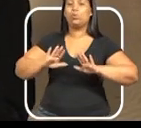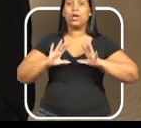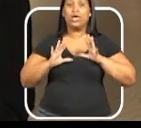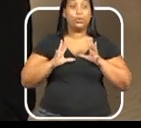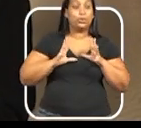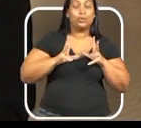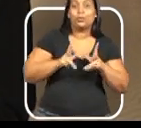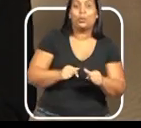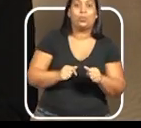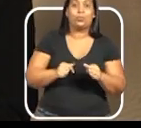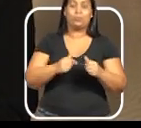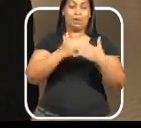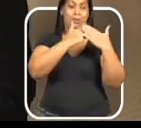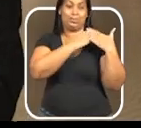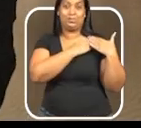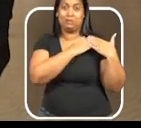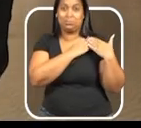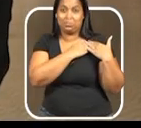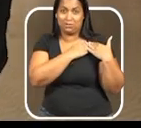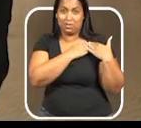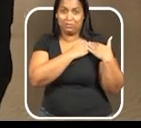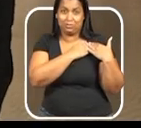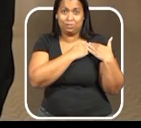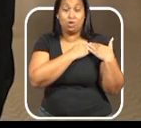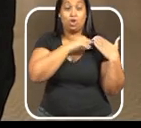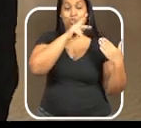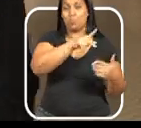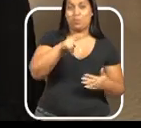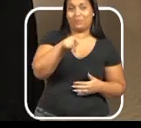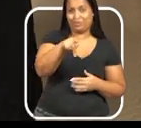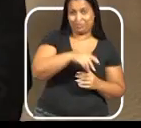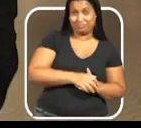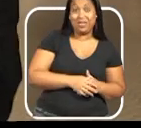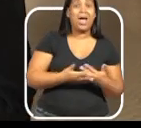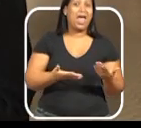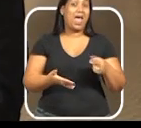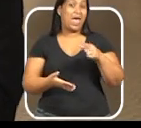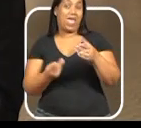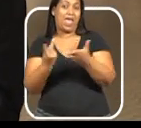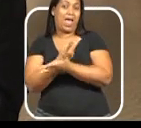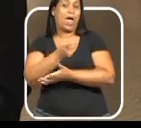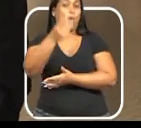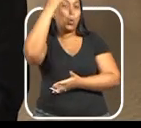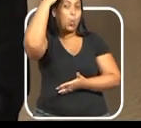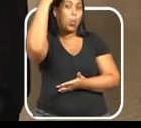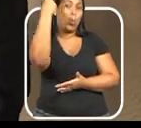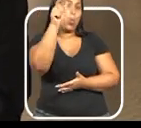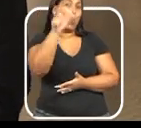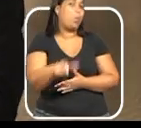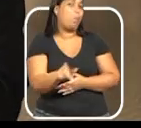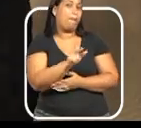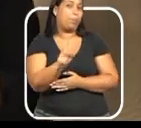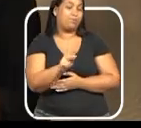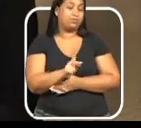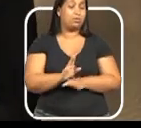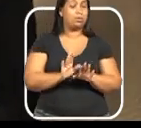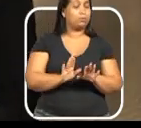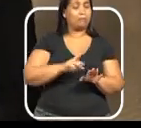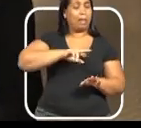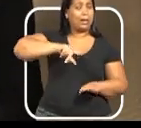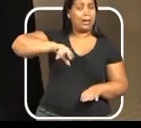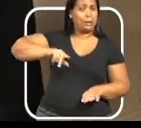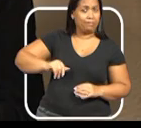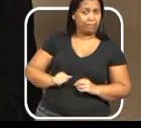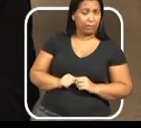toda a responsabilidade no professor, né? Porque aí parece, tá dando errado, é culpa do professor, não é isso. Mas, por outro